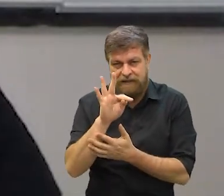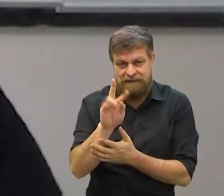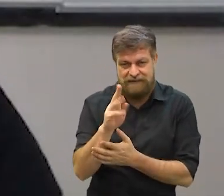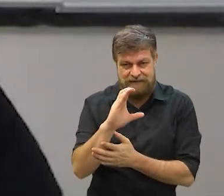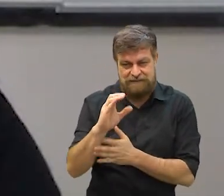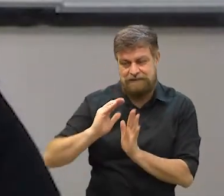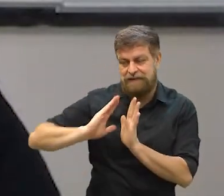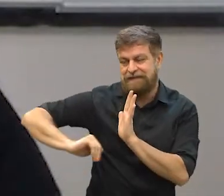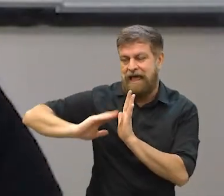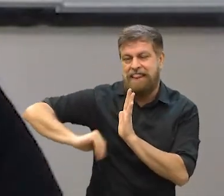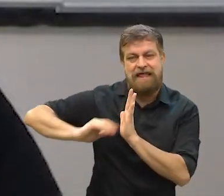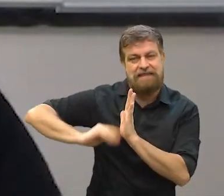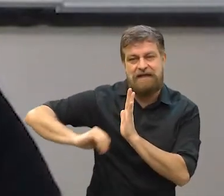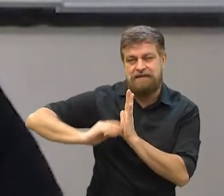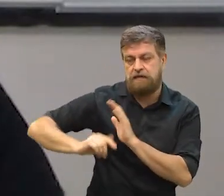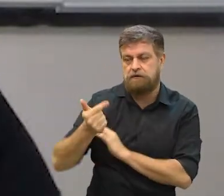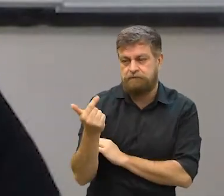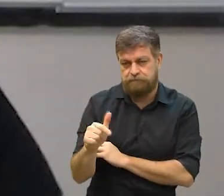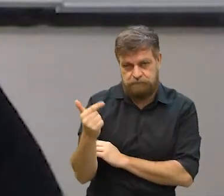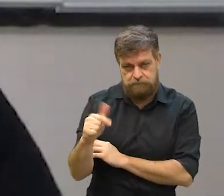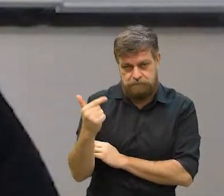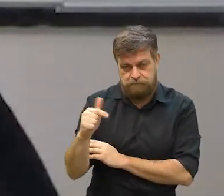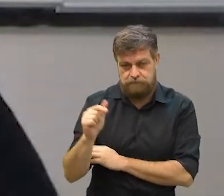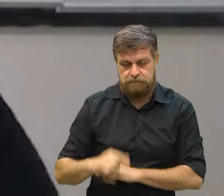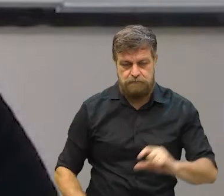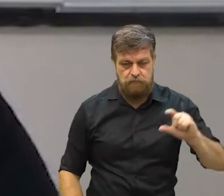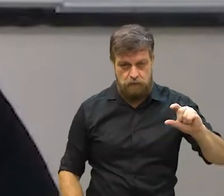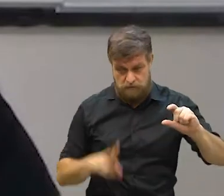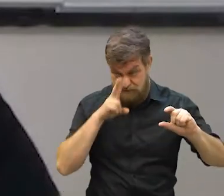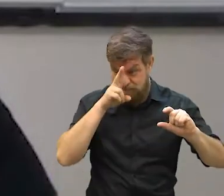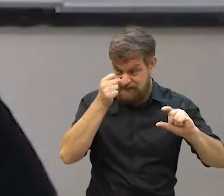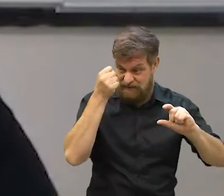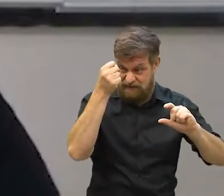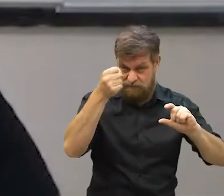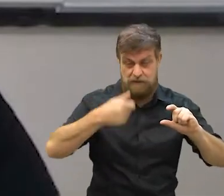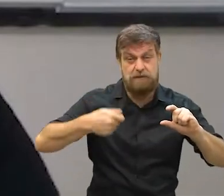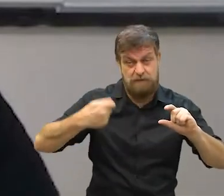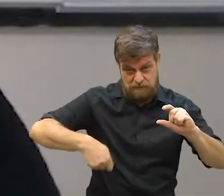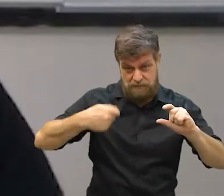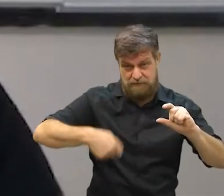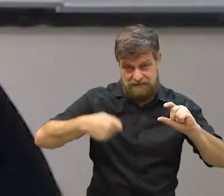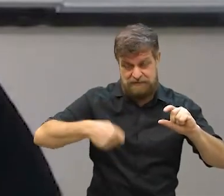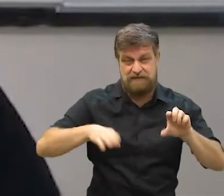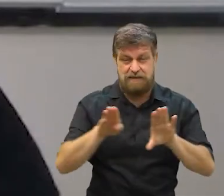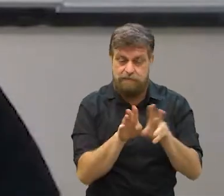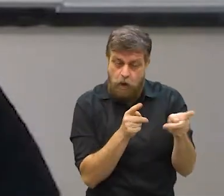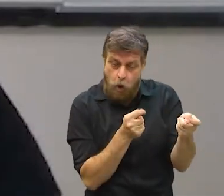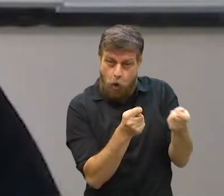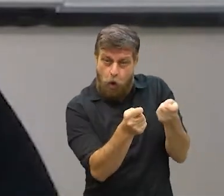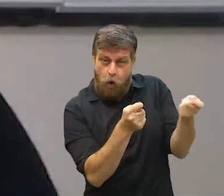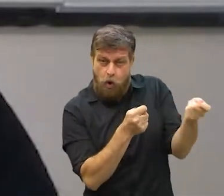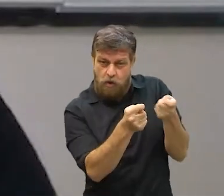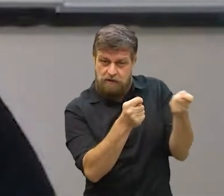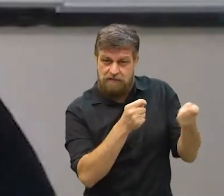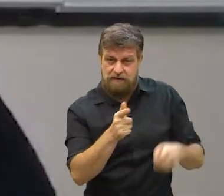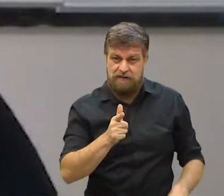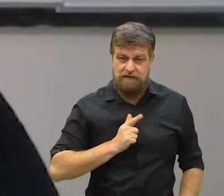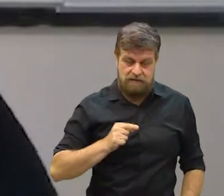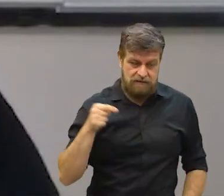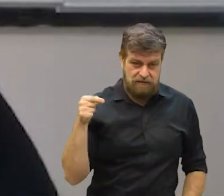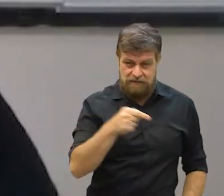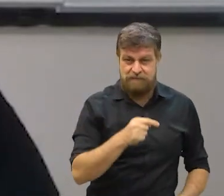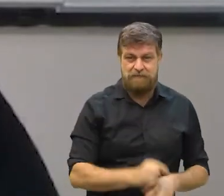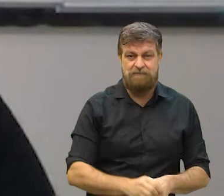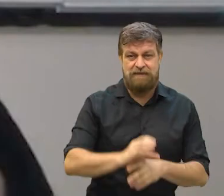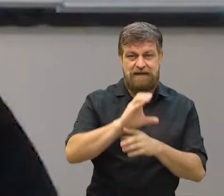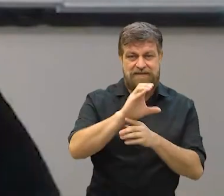THC, nem traços de THC, até doses maiores quando necessárias, controladas pela dose presente